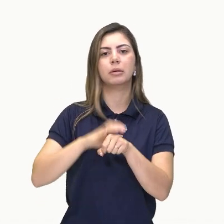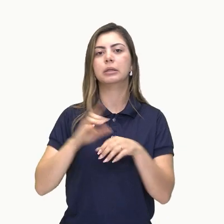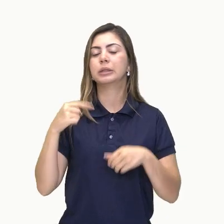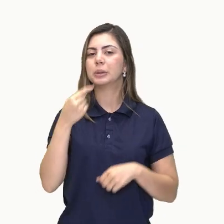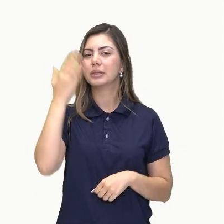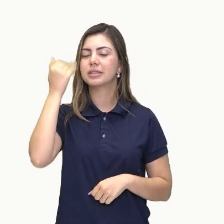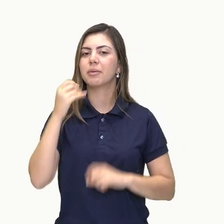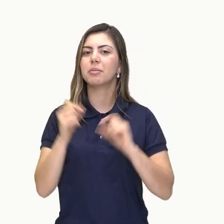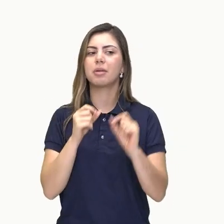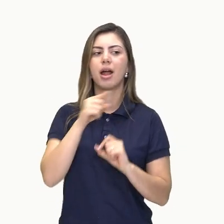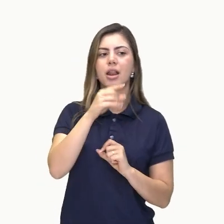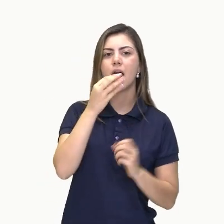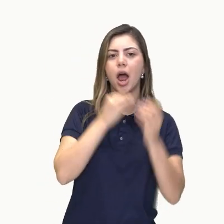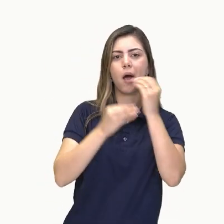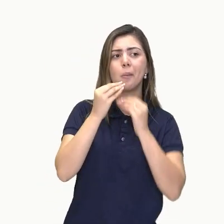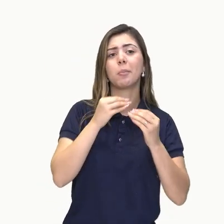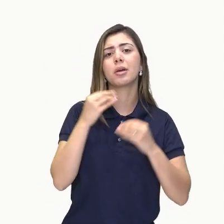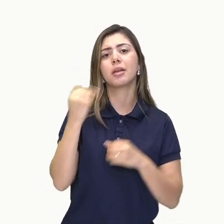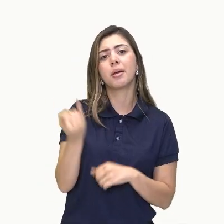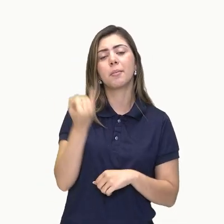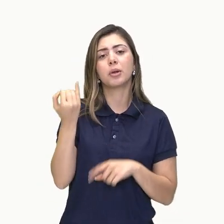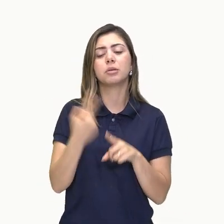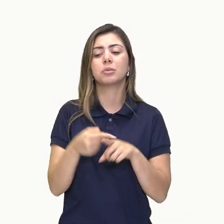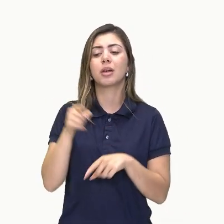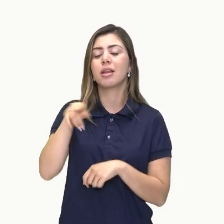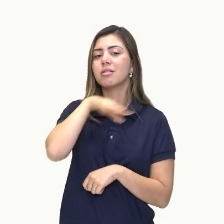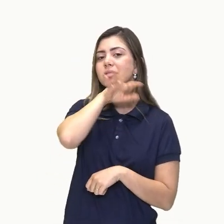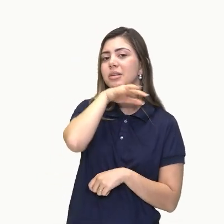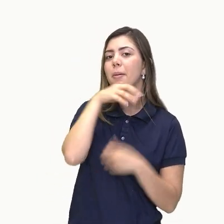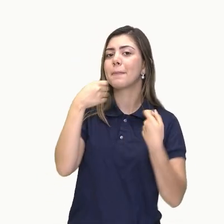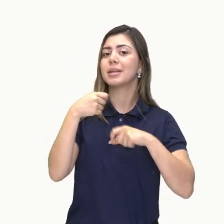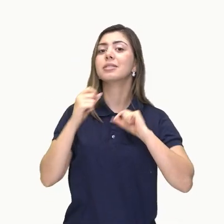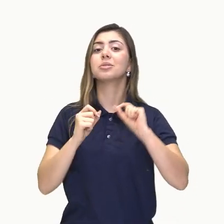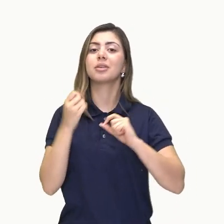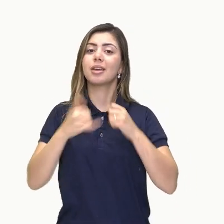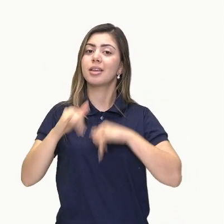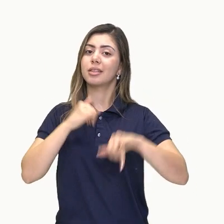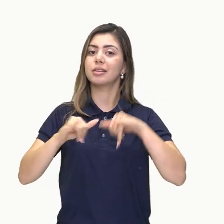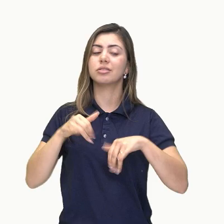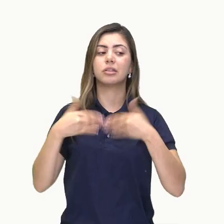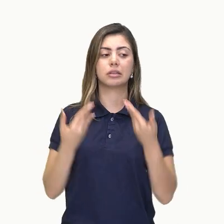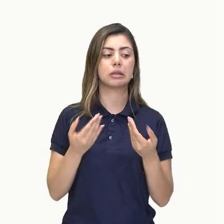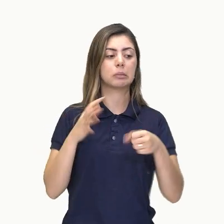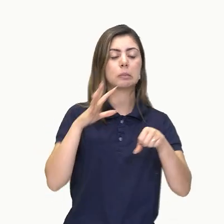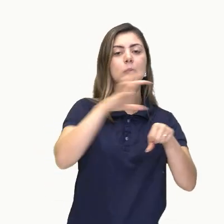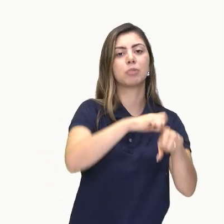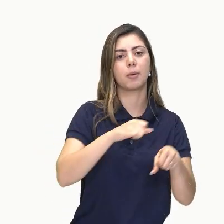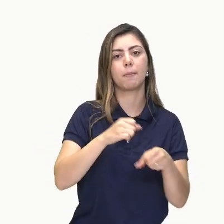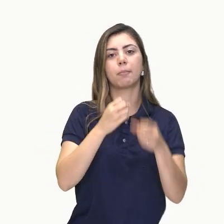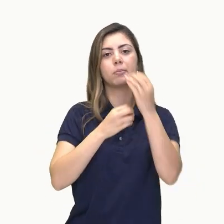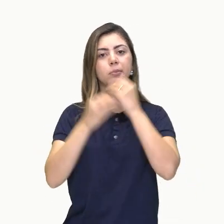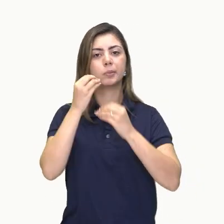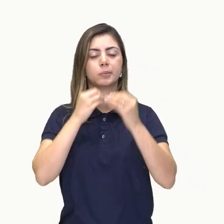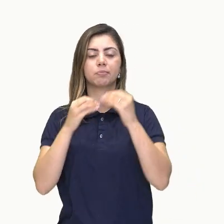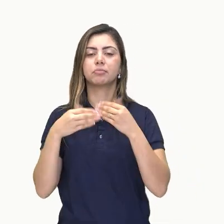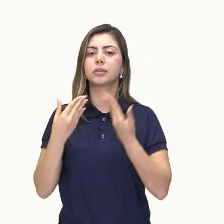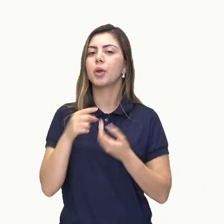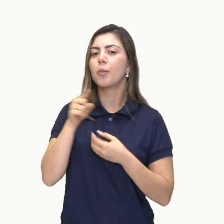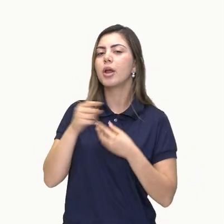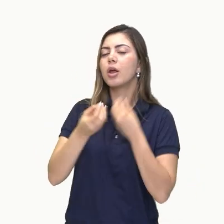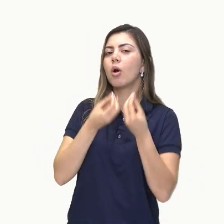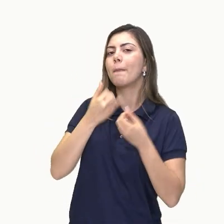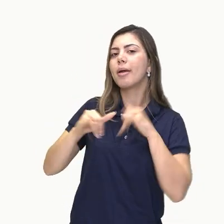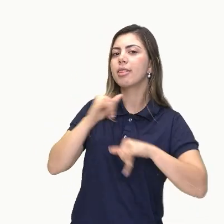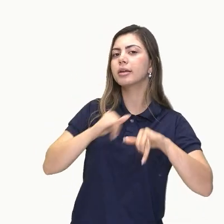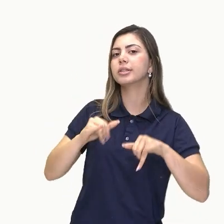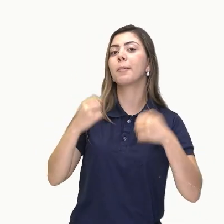de alimento é importante, porque esses animais eles precisam obter energia. E aí, para que ele consiga obter energia, ele precisa